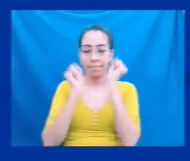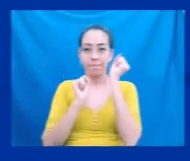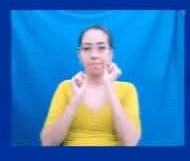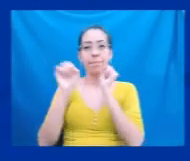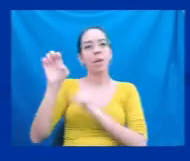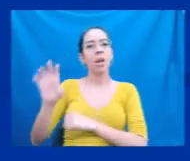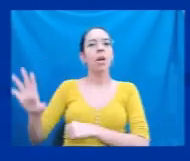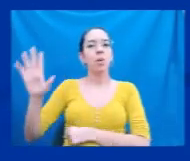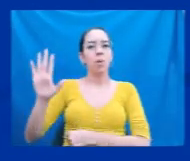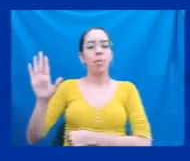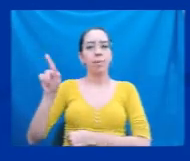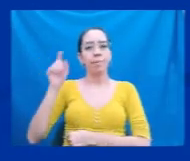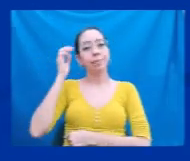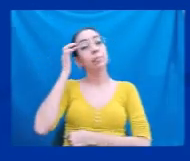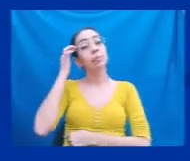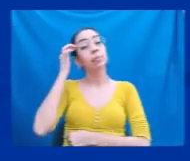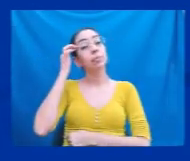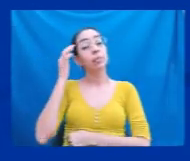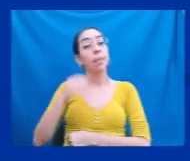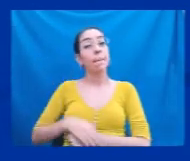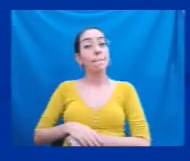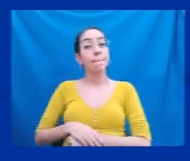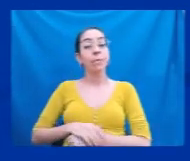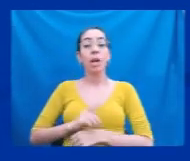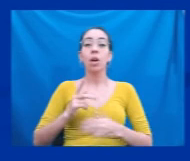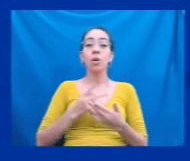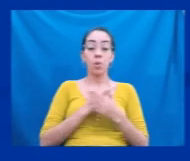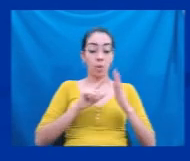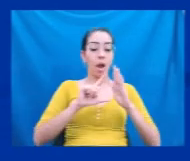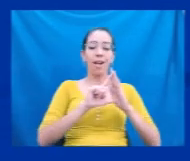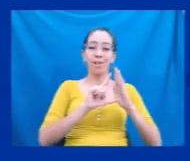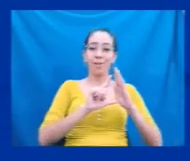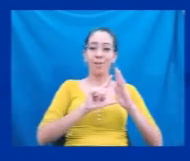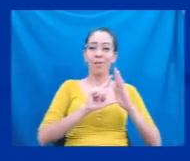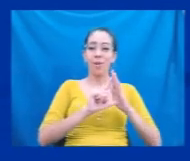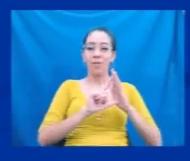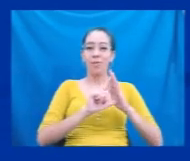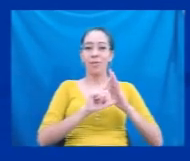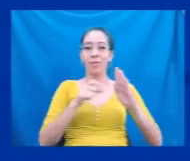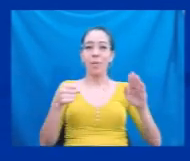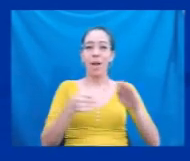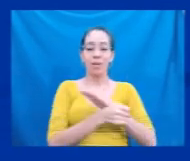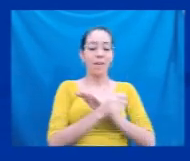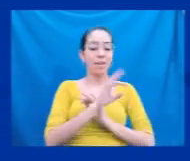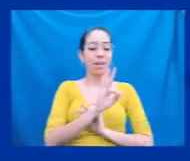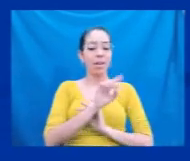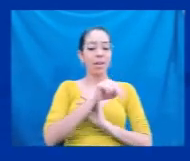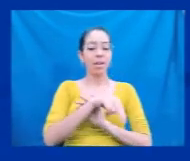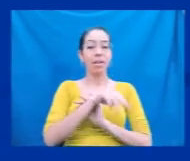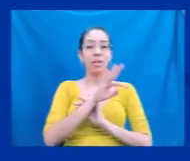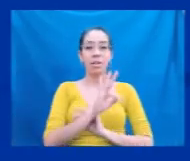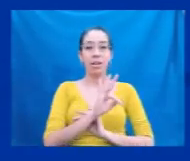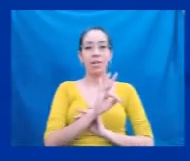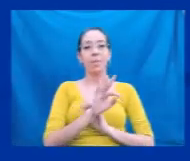Unido. E depois que uma loja próxima com 25 toneladas do famoso TNT e 700 toneladas de